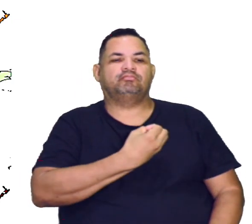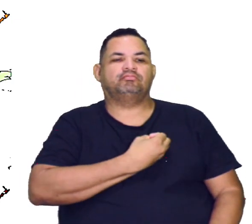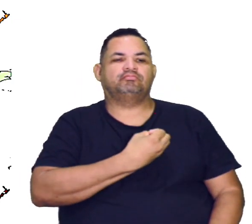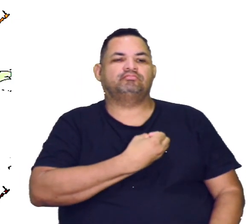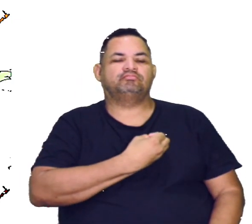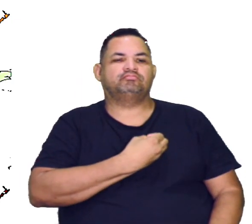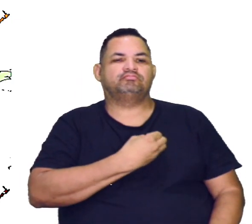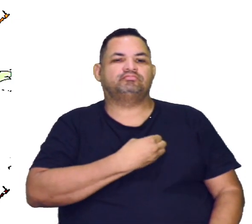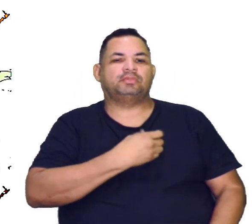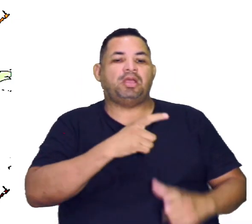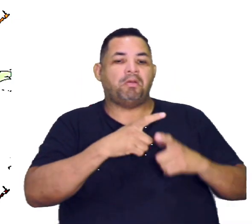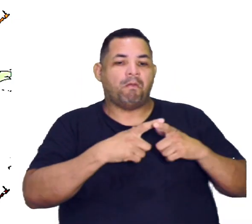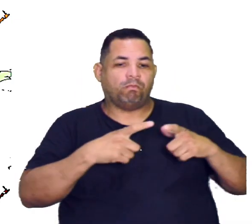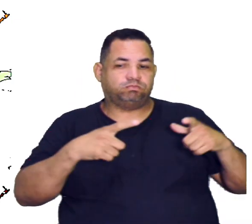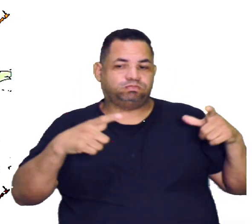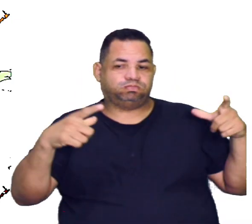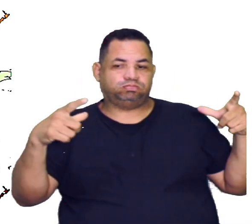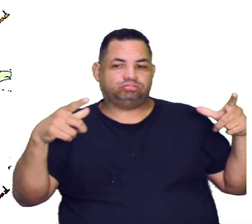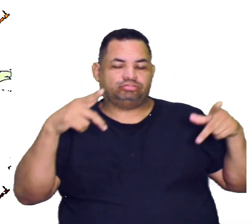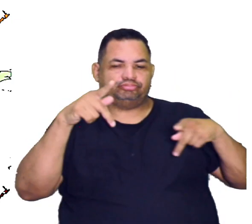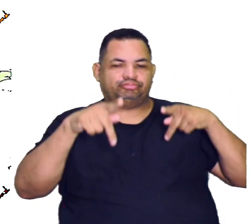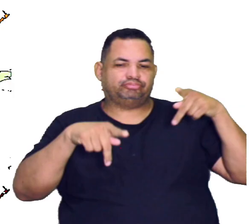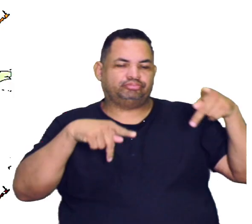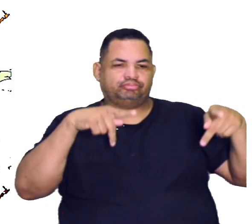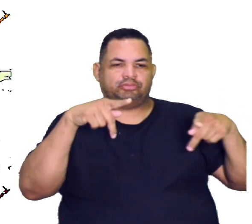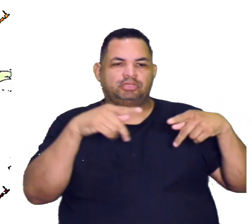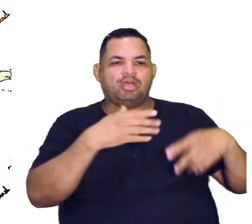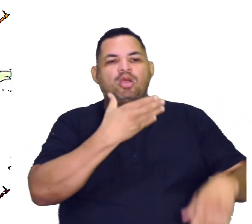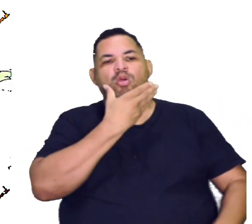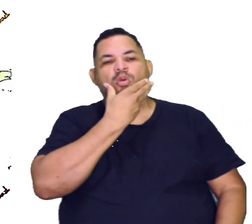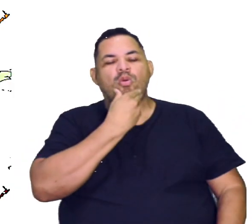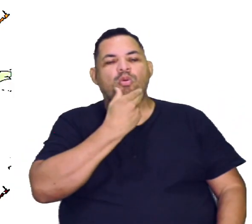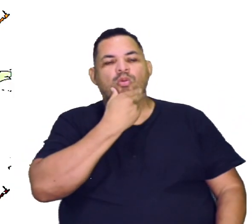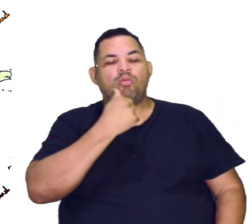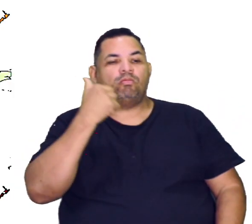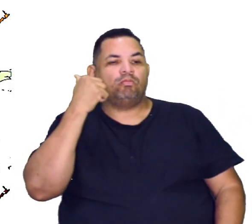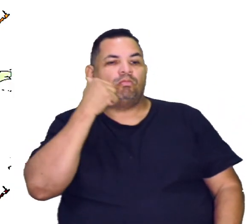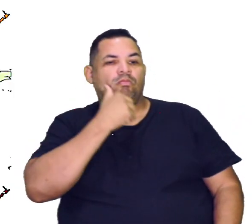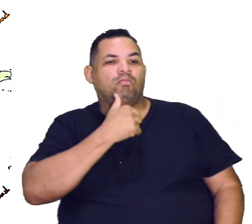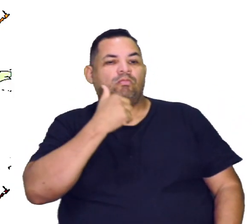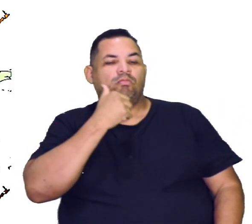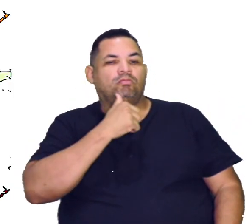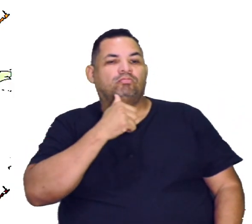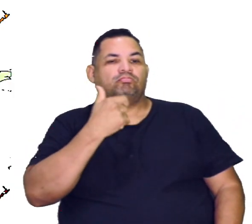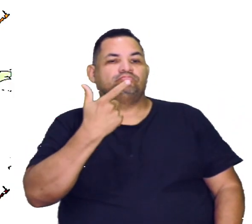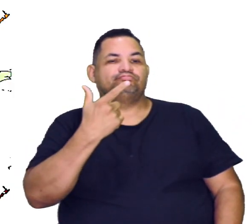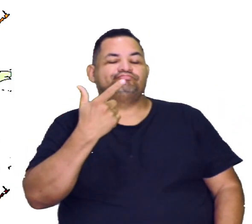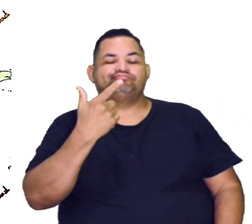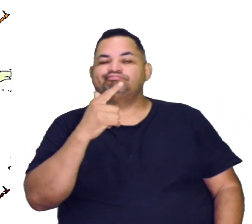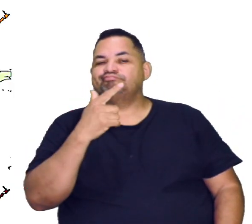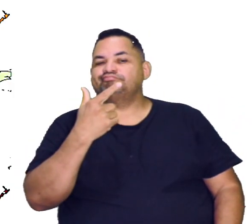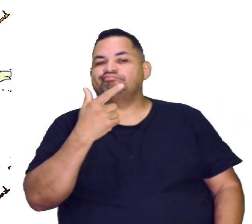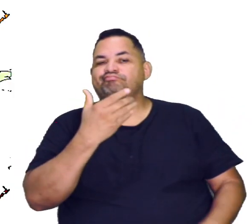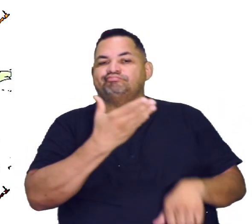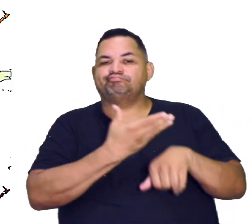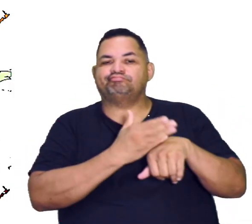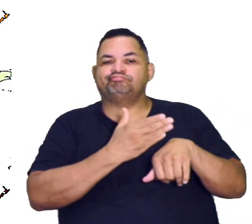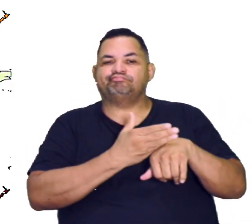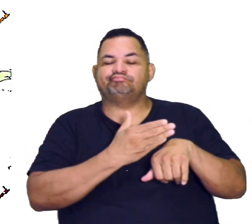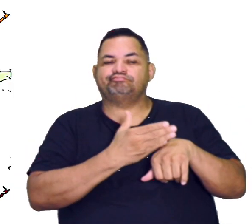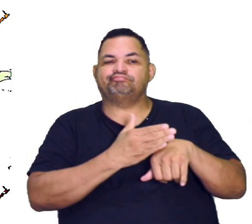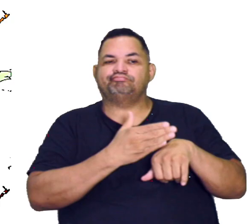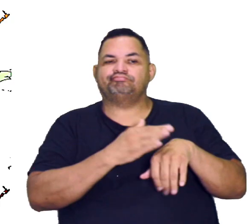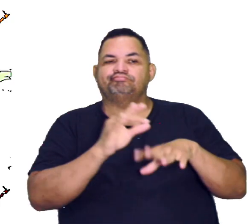muito grande, muito expressivo aí de homens e mulheres aí que não praticam